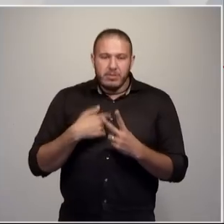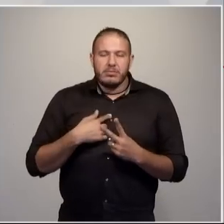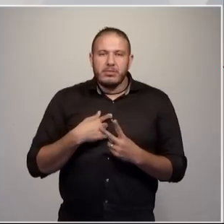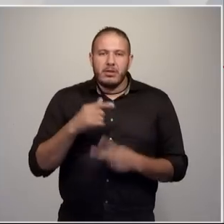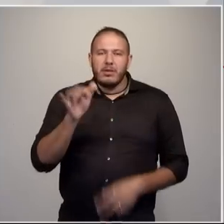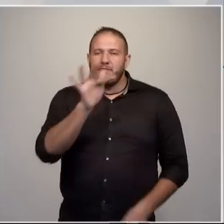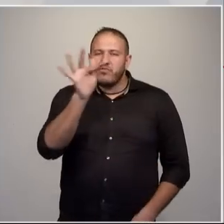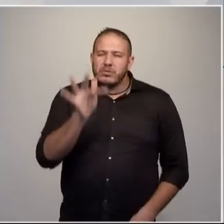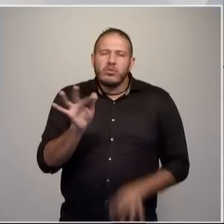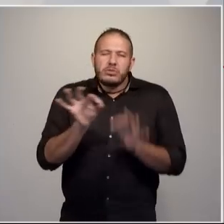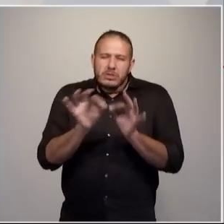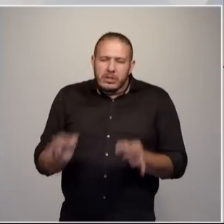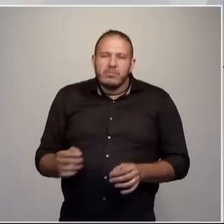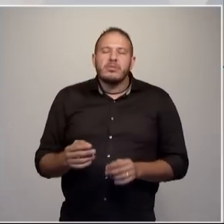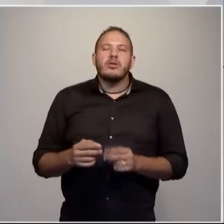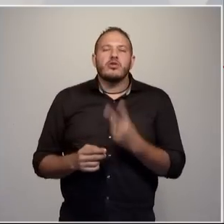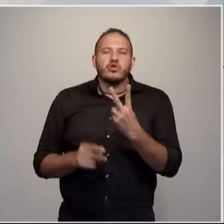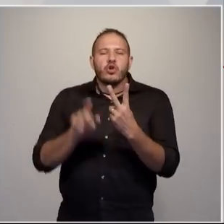simples, 2x mais y,